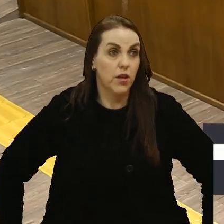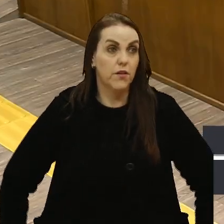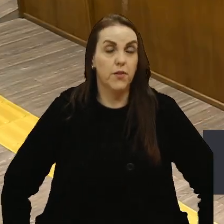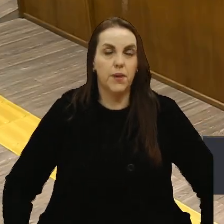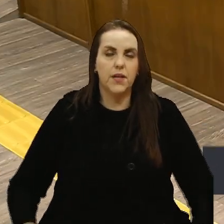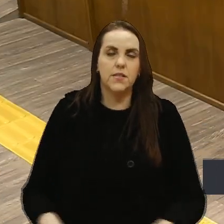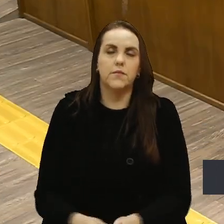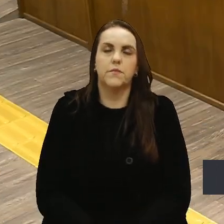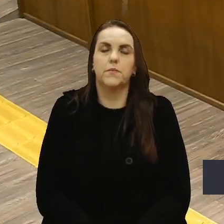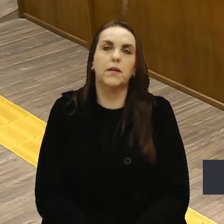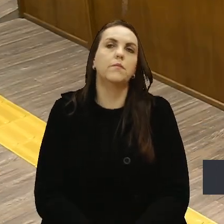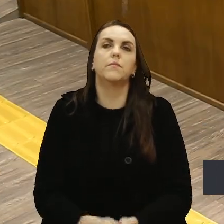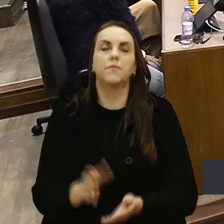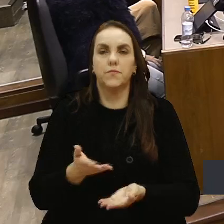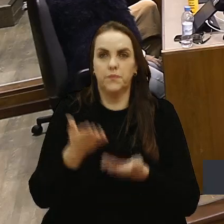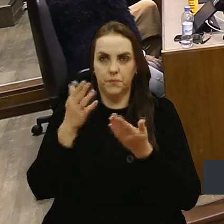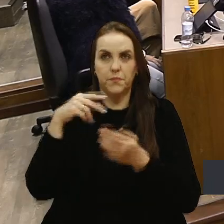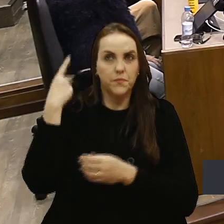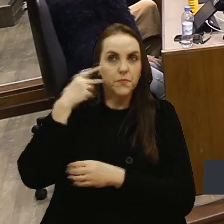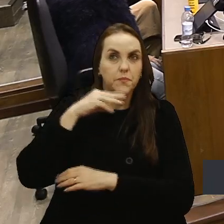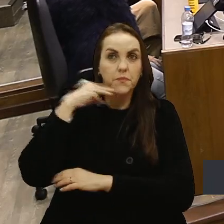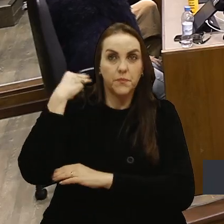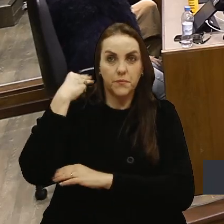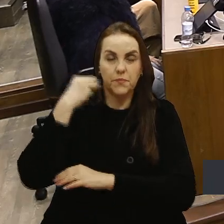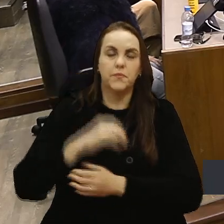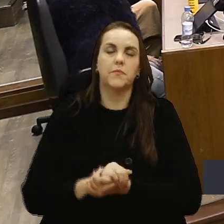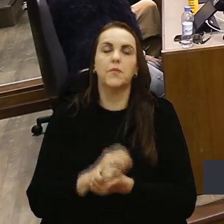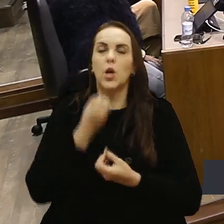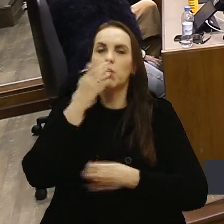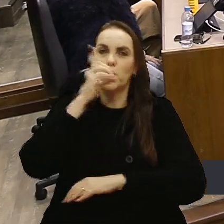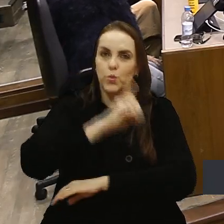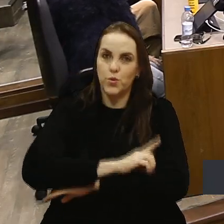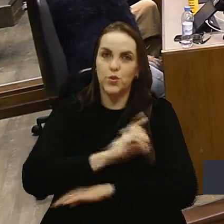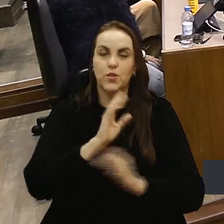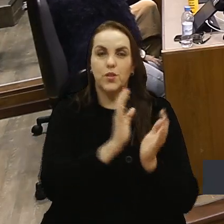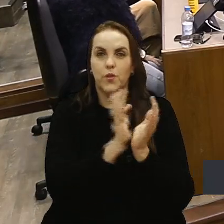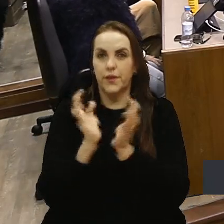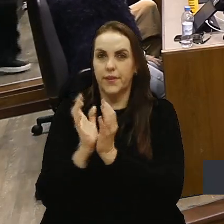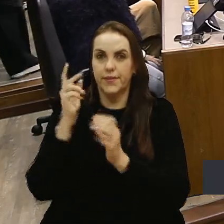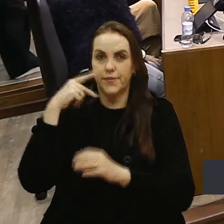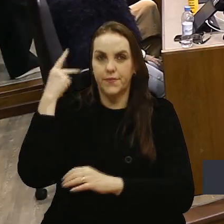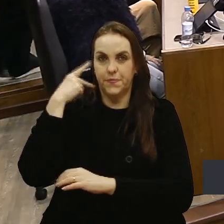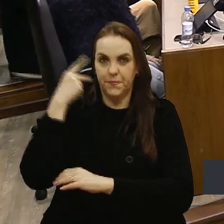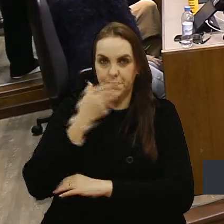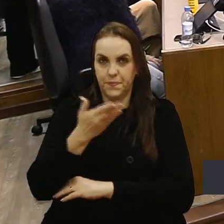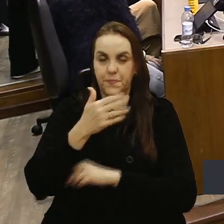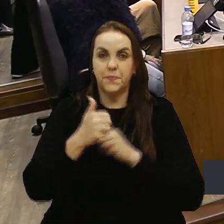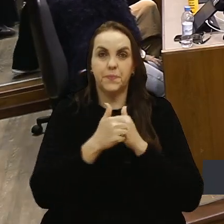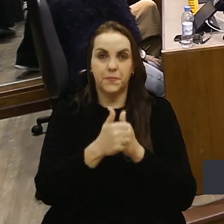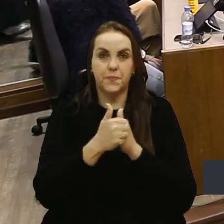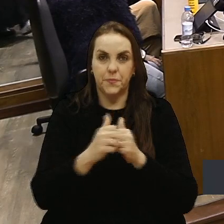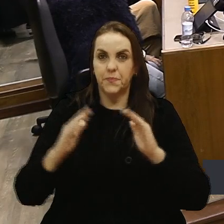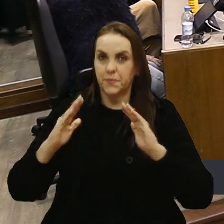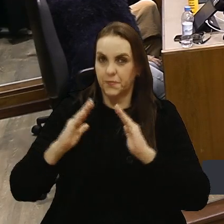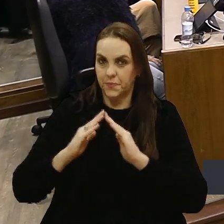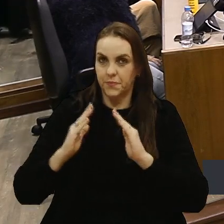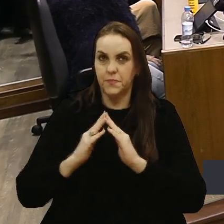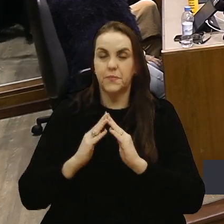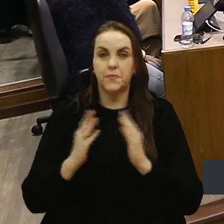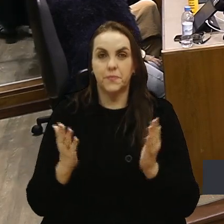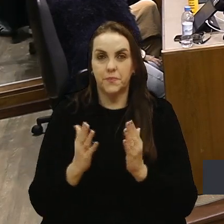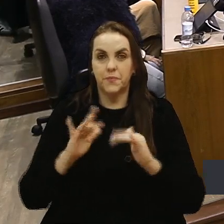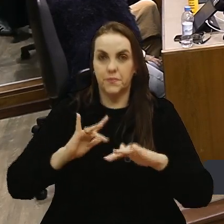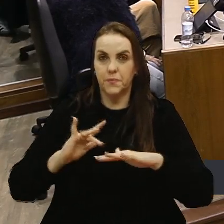Com a palavra, a vereadora Marisol Santos. Bom, muito bom dia, colegas vereadores, quem nos acompanha de casa nesse momento, pelas